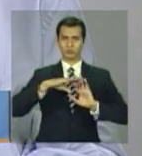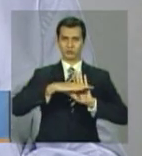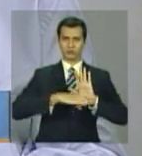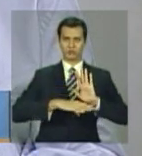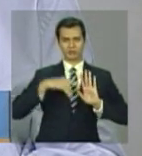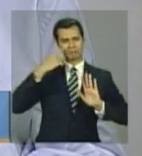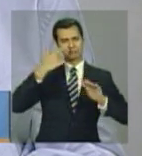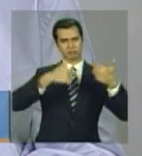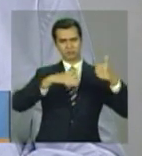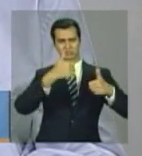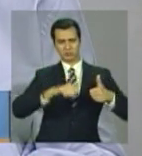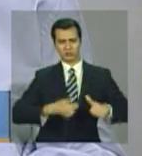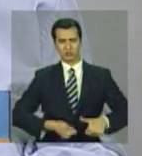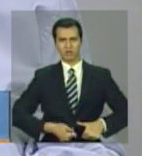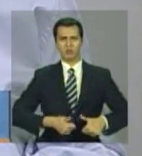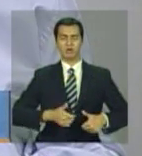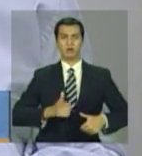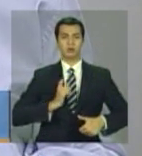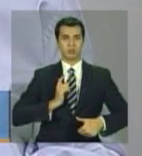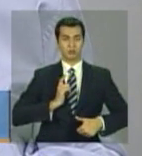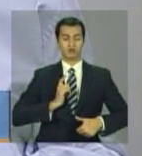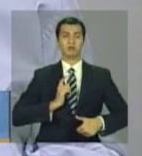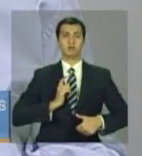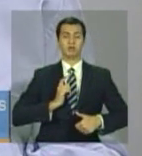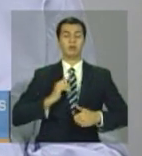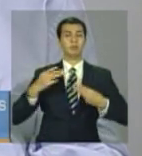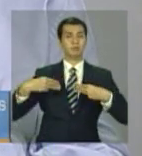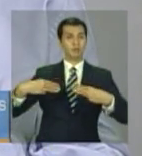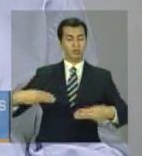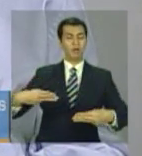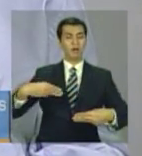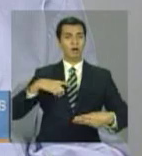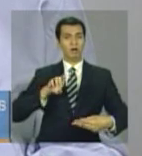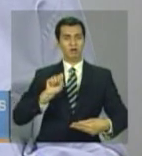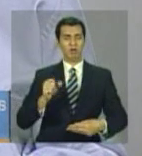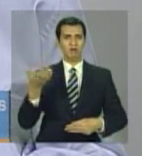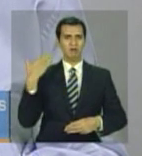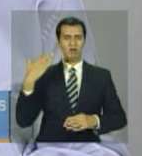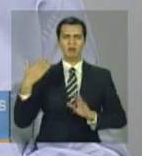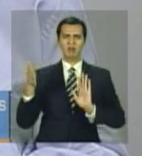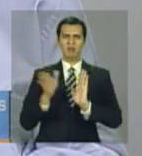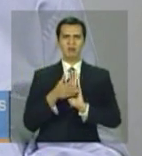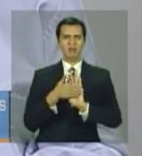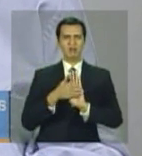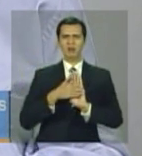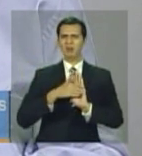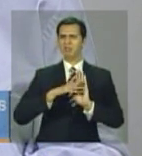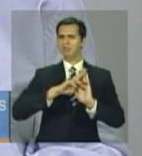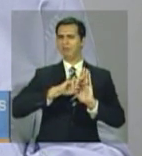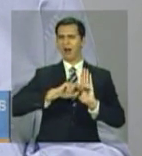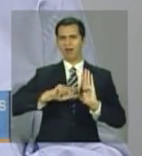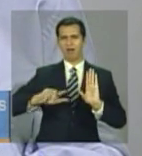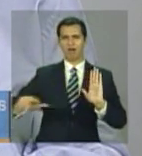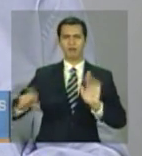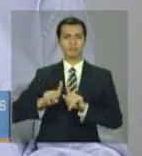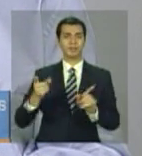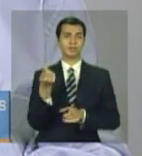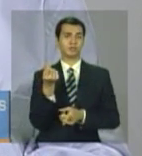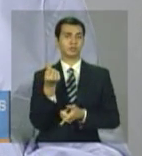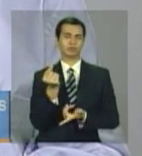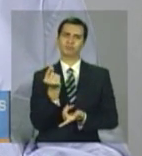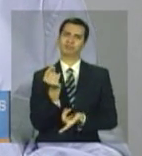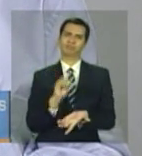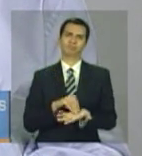Ministério naquela época, então, ele era um ministério rico em propostas, mas, digamos assim, um pouco pobre ainda em recursos, né? Porque você tinha praticamente um